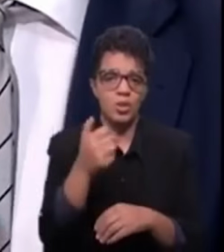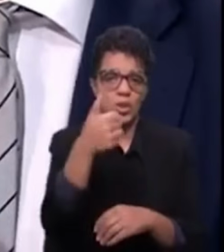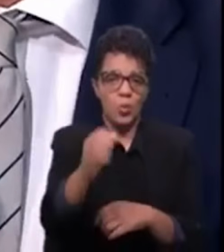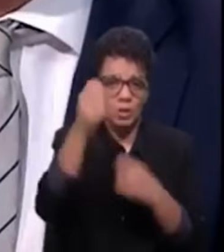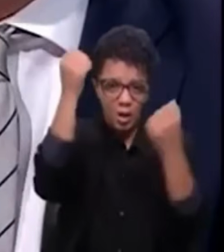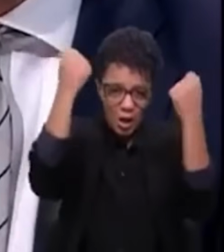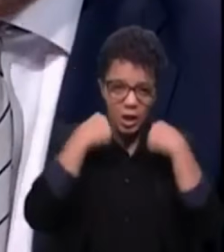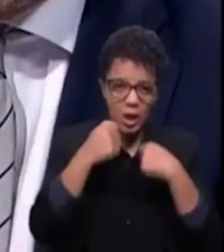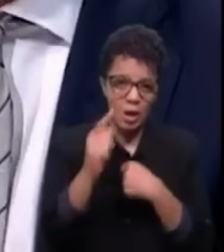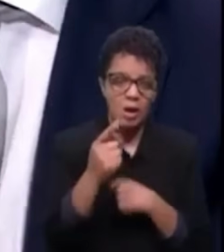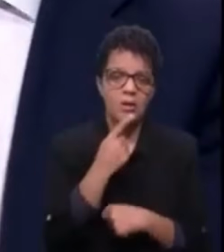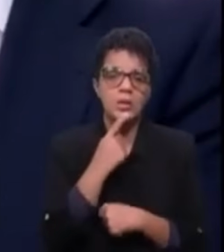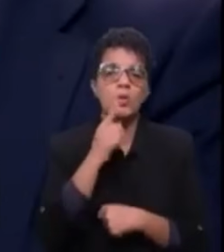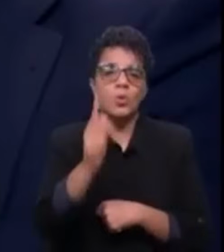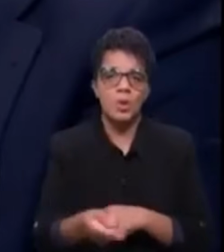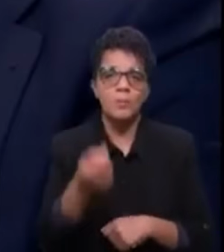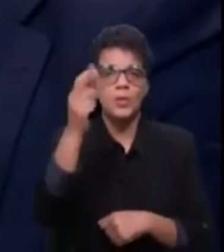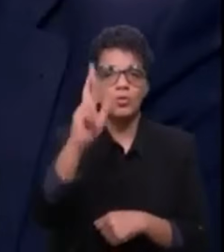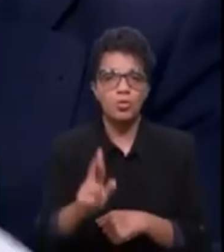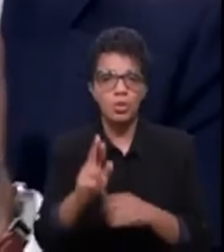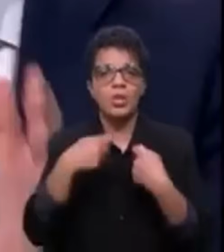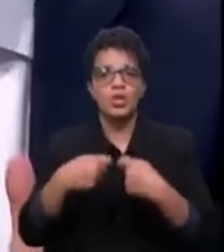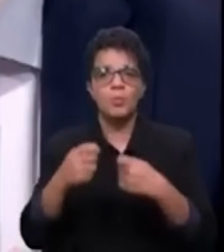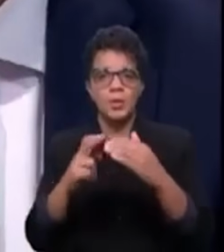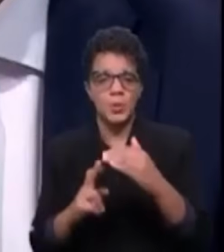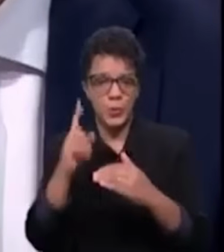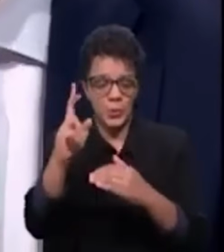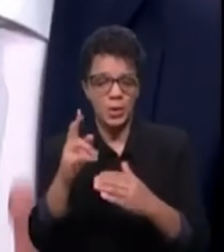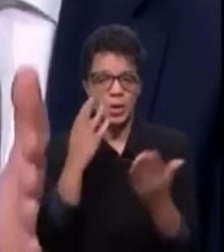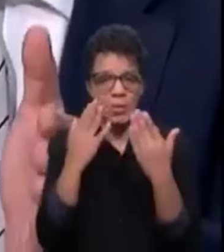Eng signica aumento